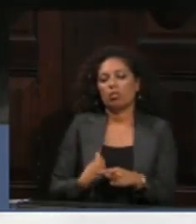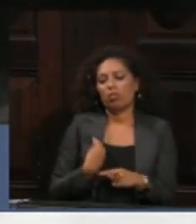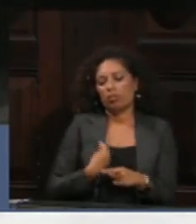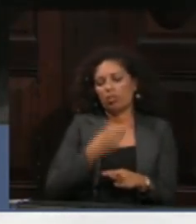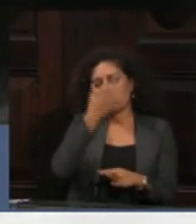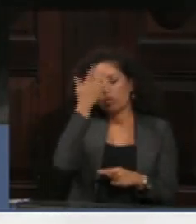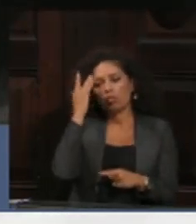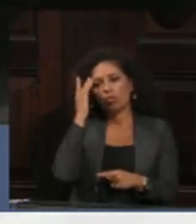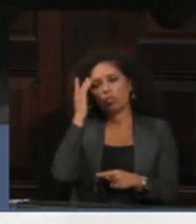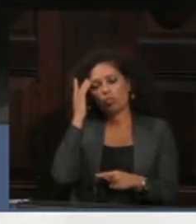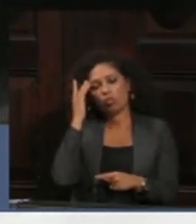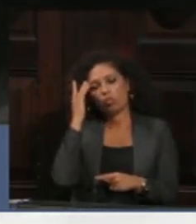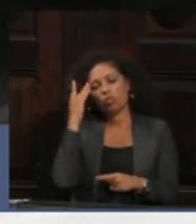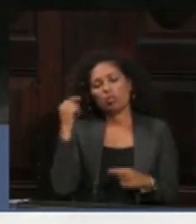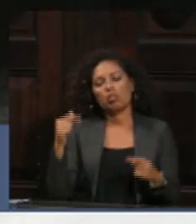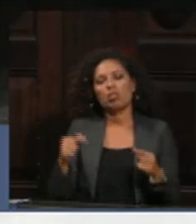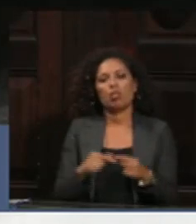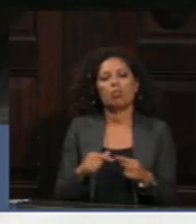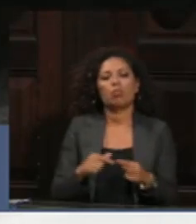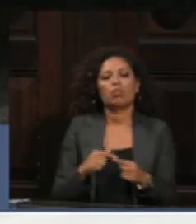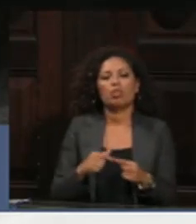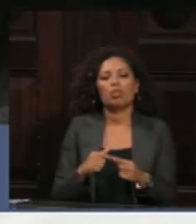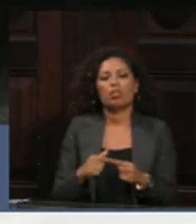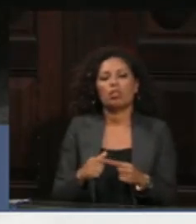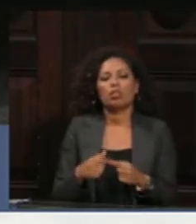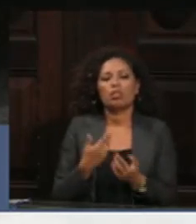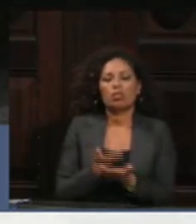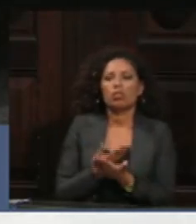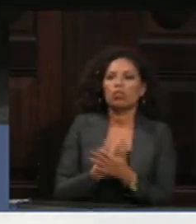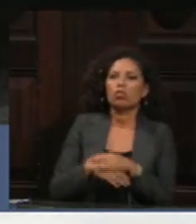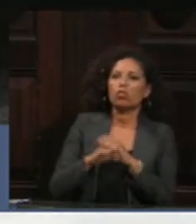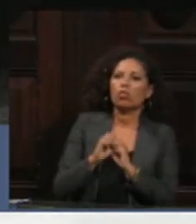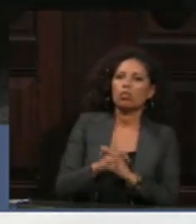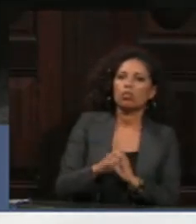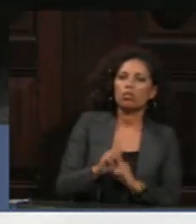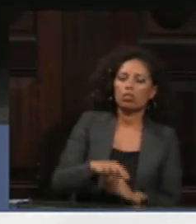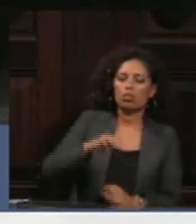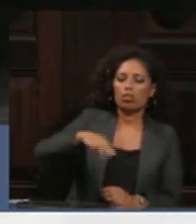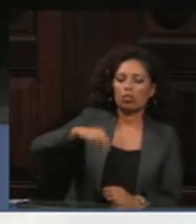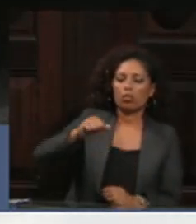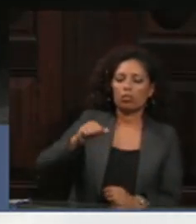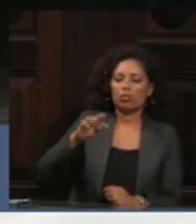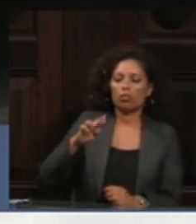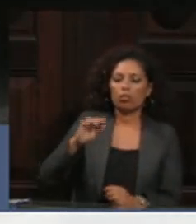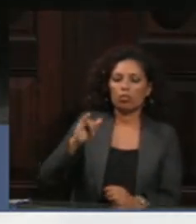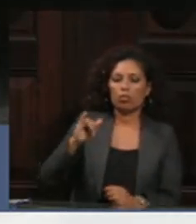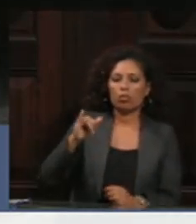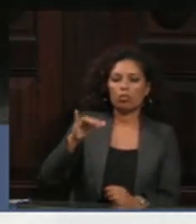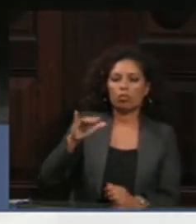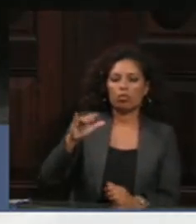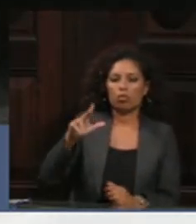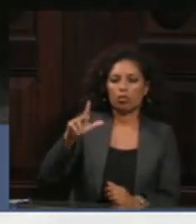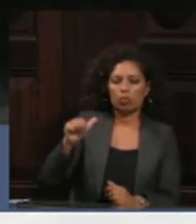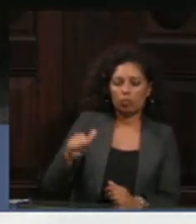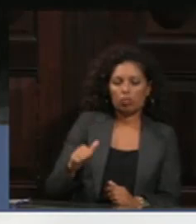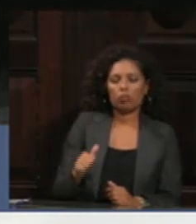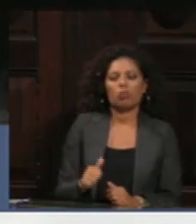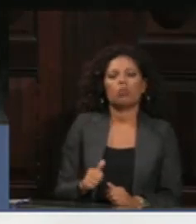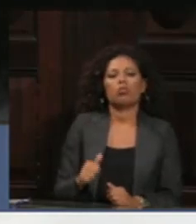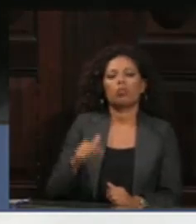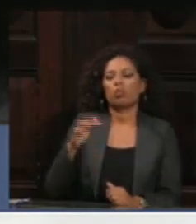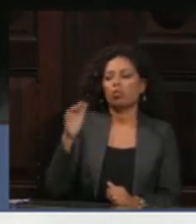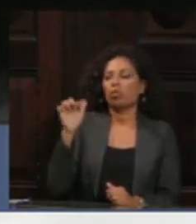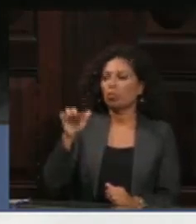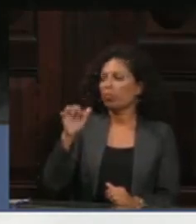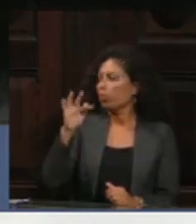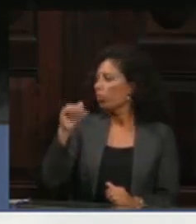de Janeiro com relação ao que se trata da matrícula fácil dos alunos quererem ingressarem a